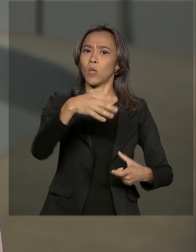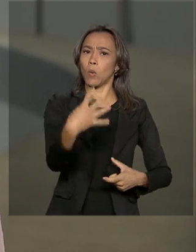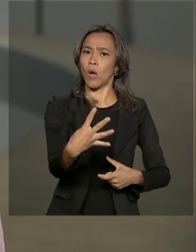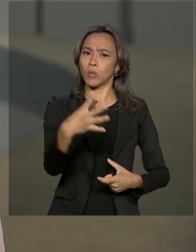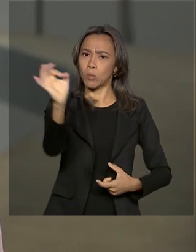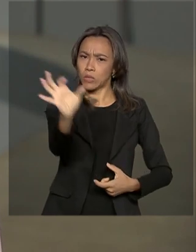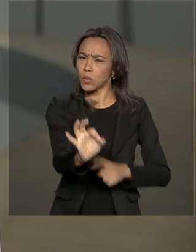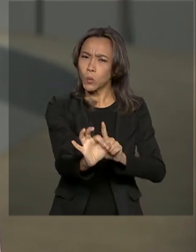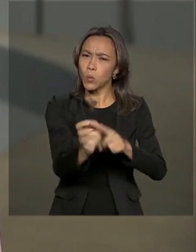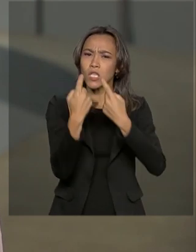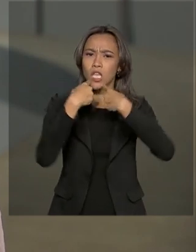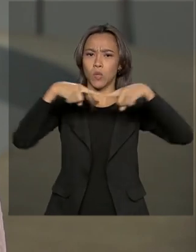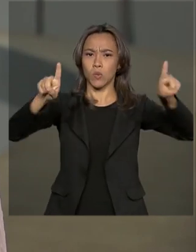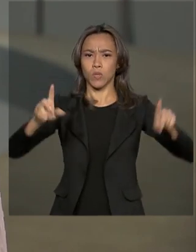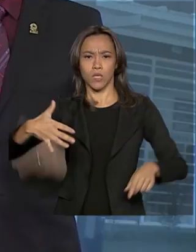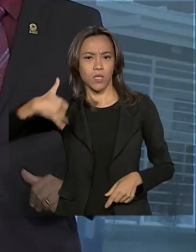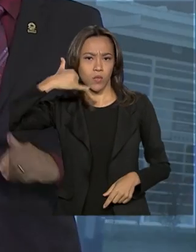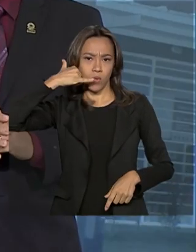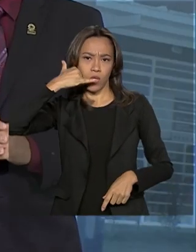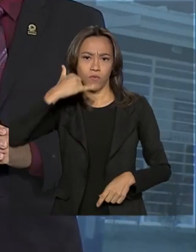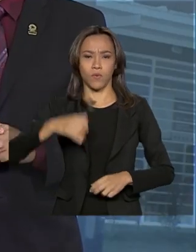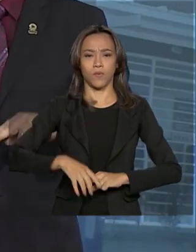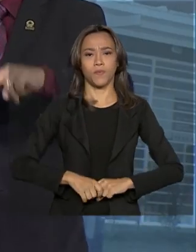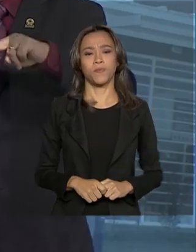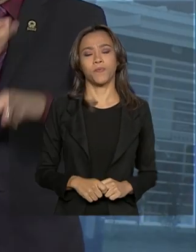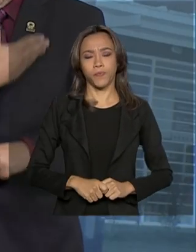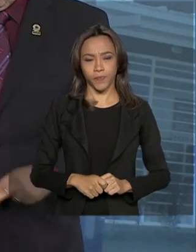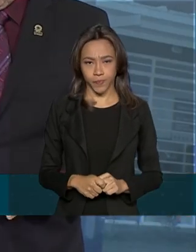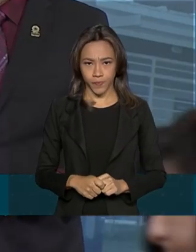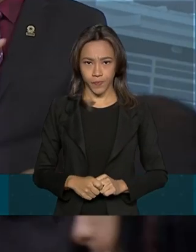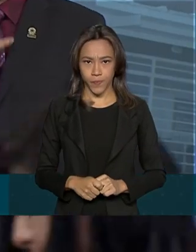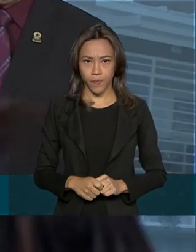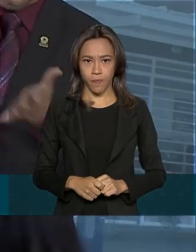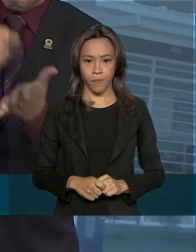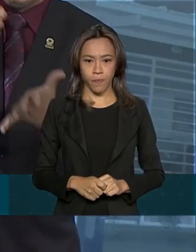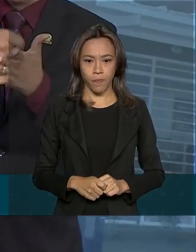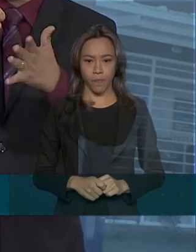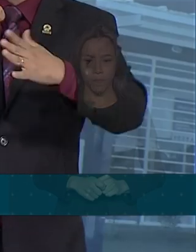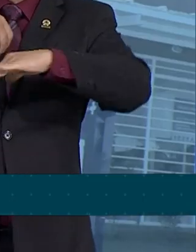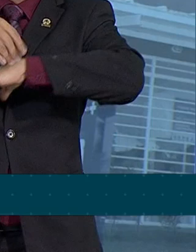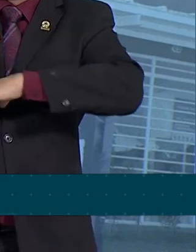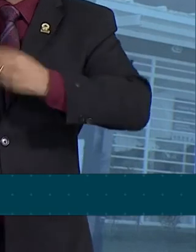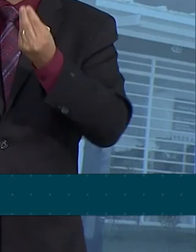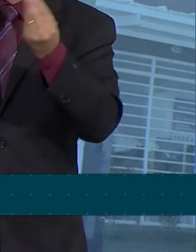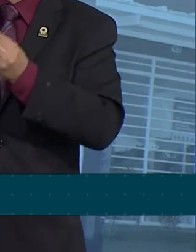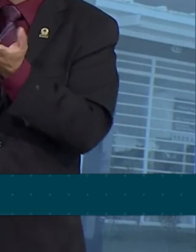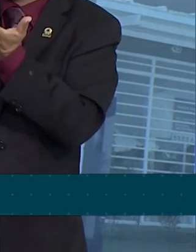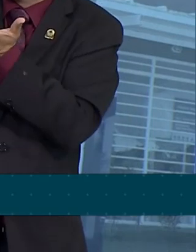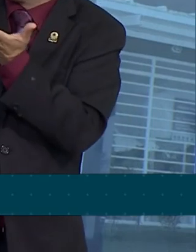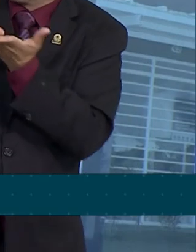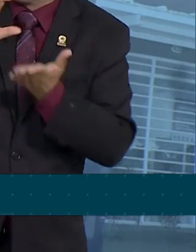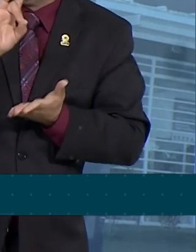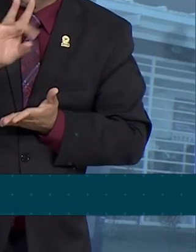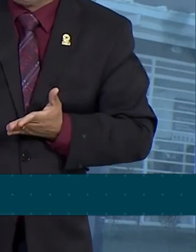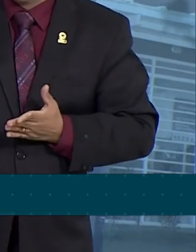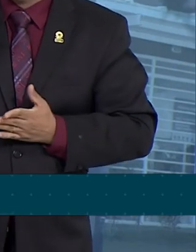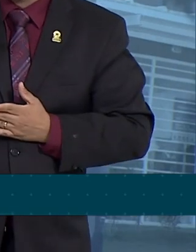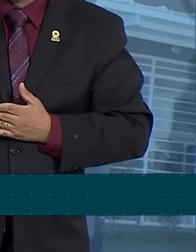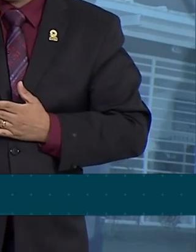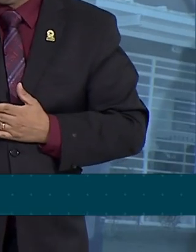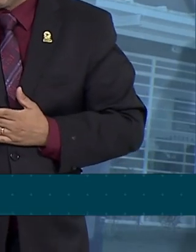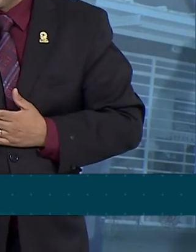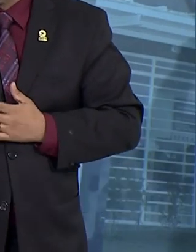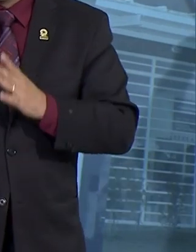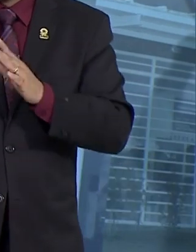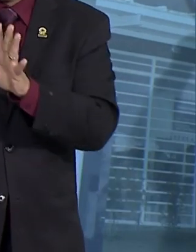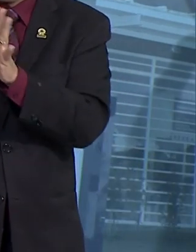denúncias no Ligue 180. O governo tem a obrigação de dizer aonde investe cada centavo do real de recursos